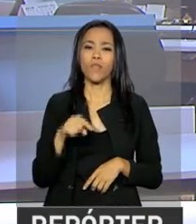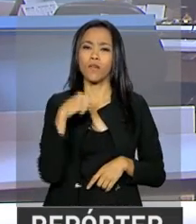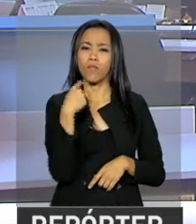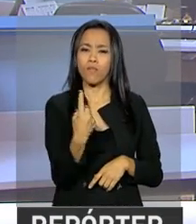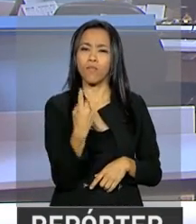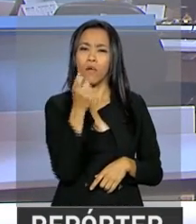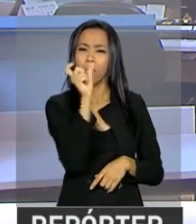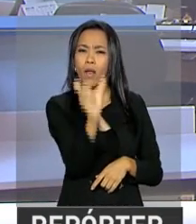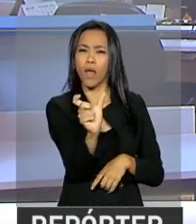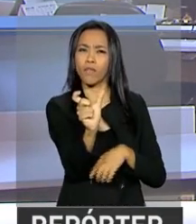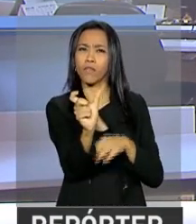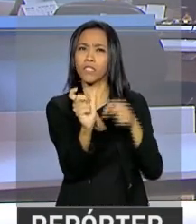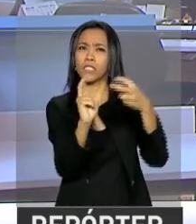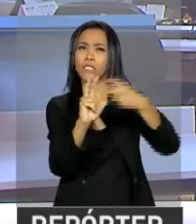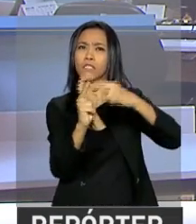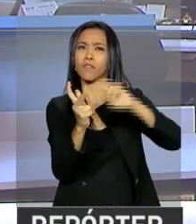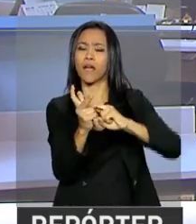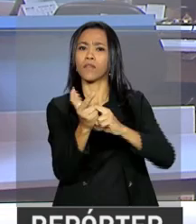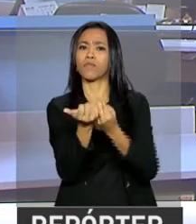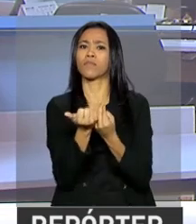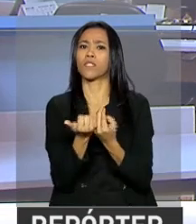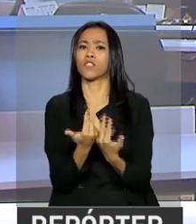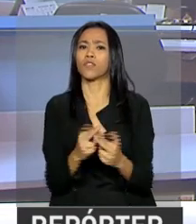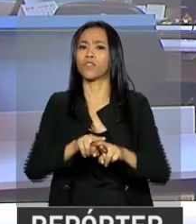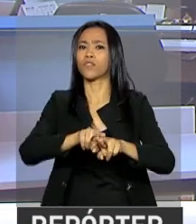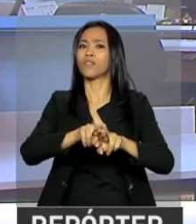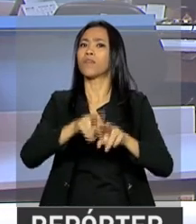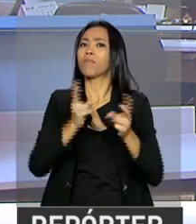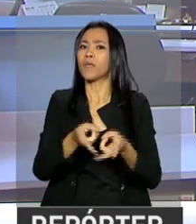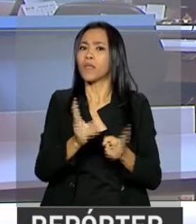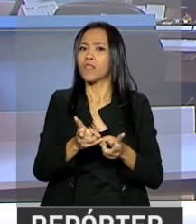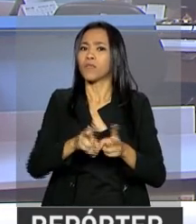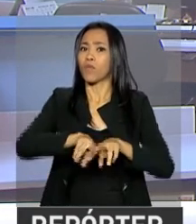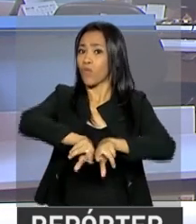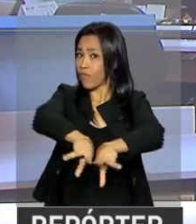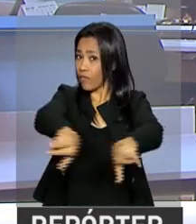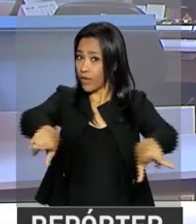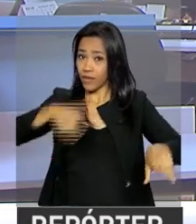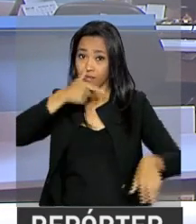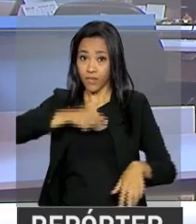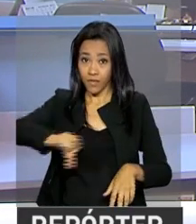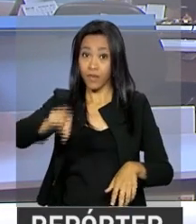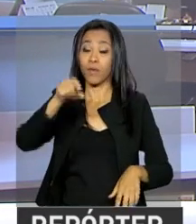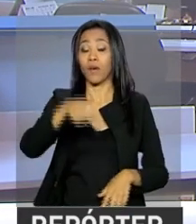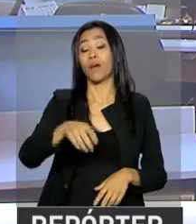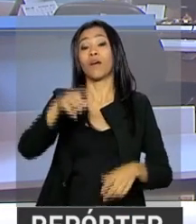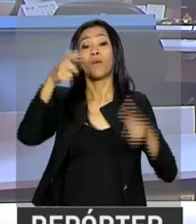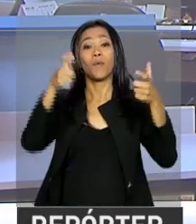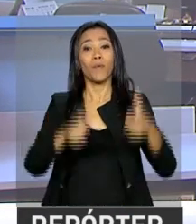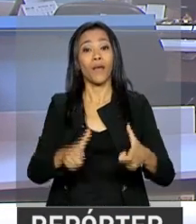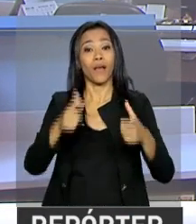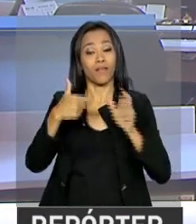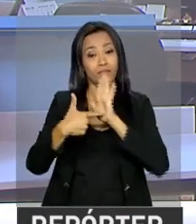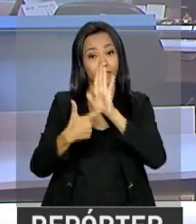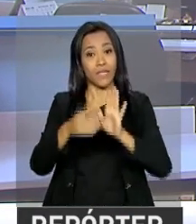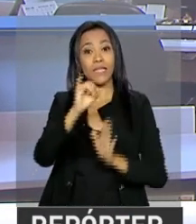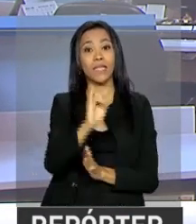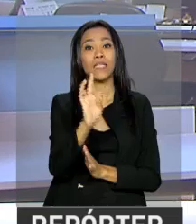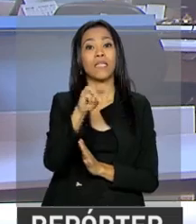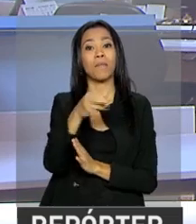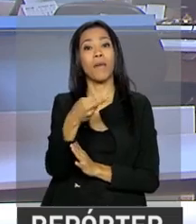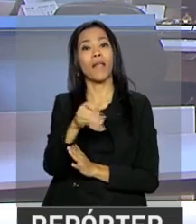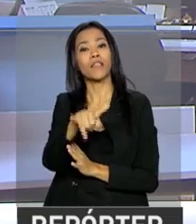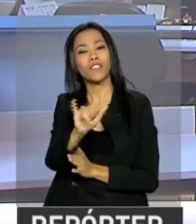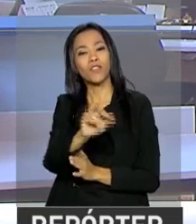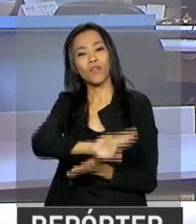o mesmo sentido em vários lugares. O Palácio do Itamaraty está com uma exposição sobre expressões comuns em